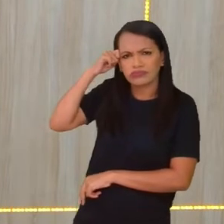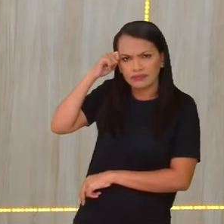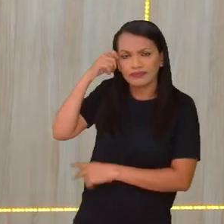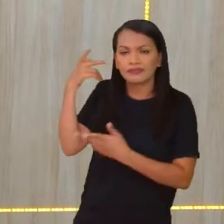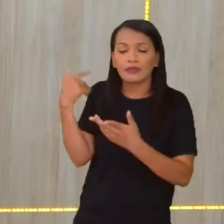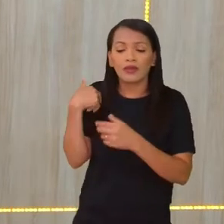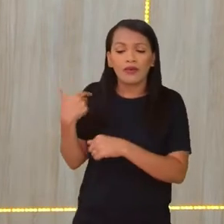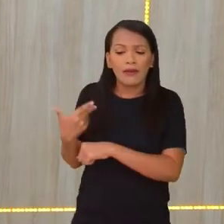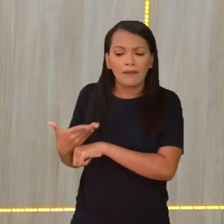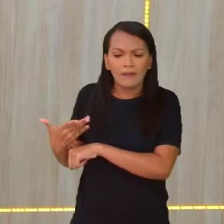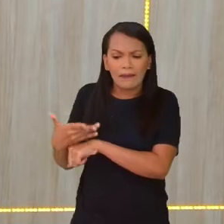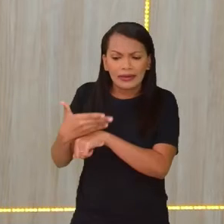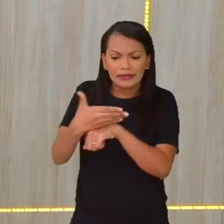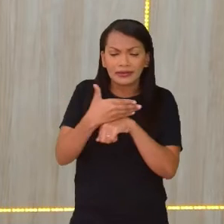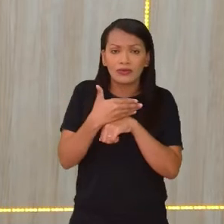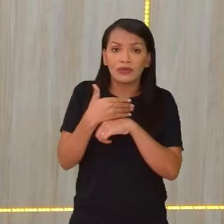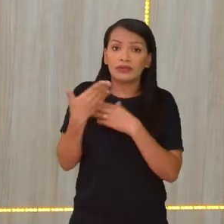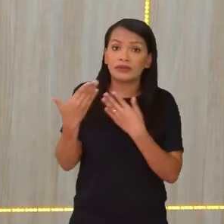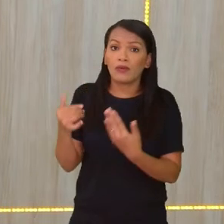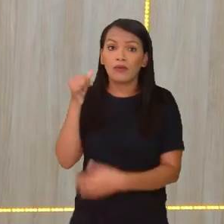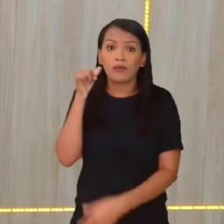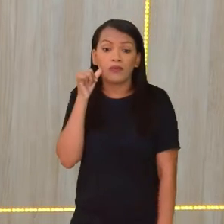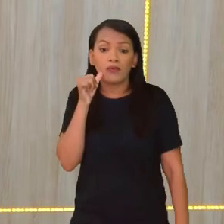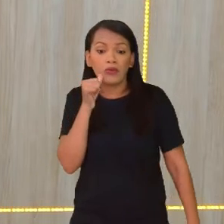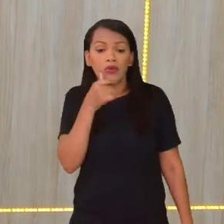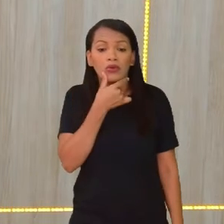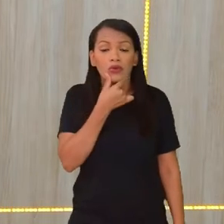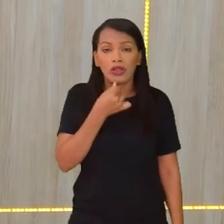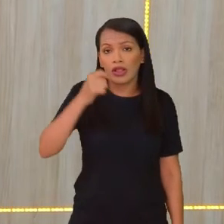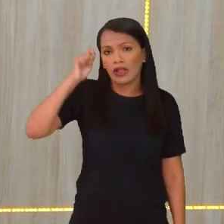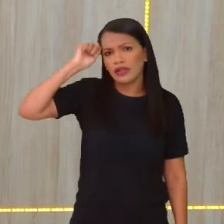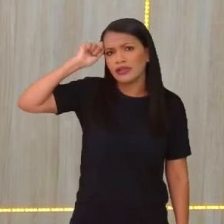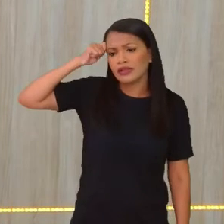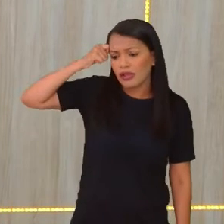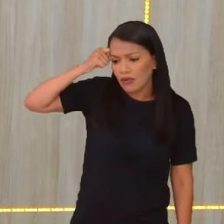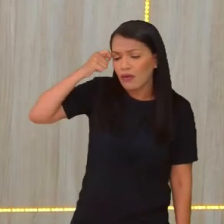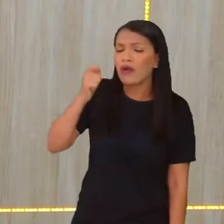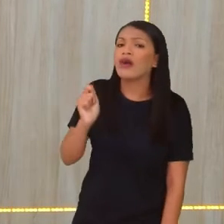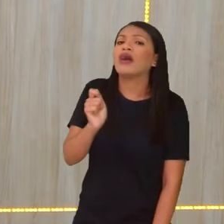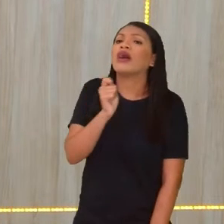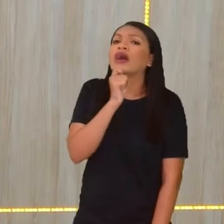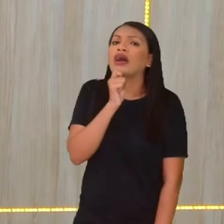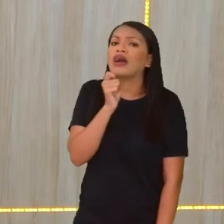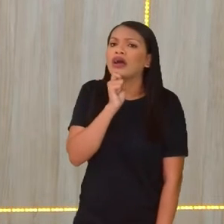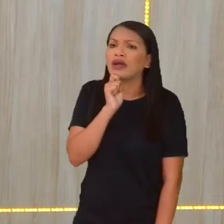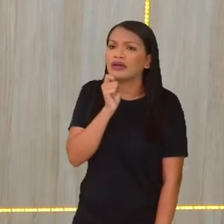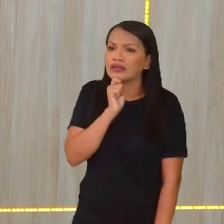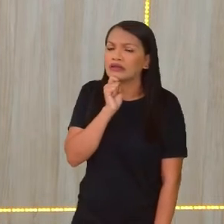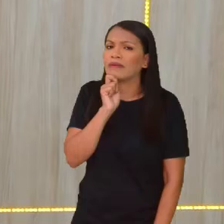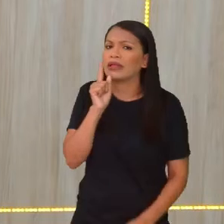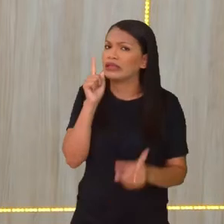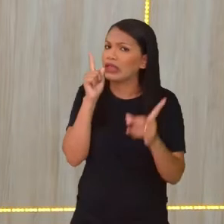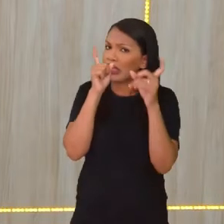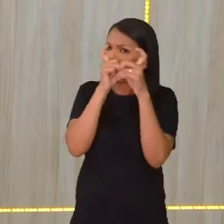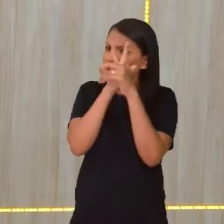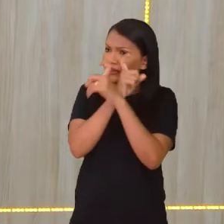ao longo do tempo, o negro, a negra, eles foram vistos, né, ou ainda são vistos como ameaça. Então, quando na realidade são